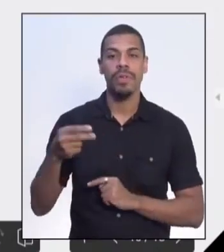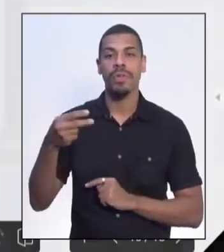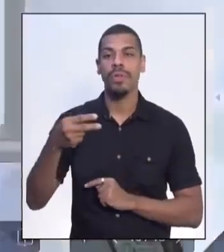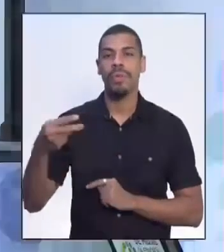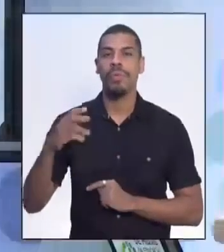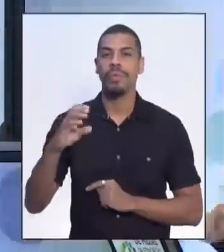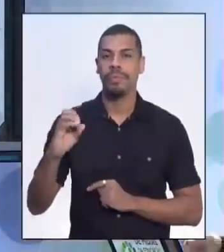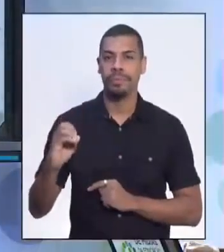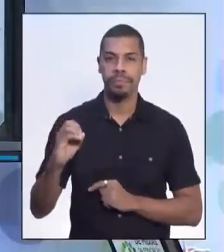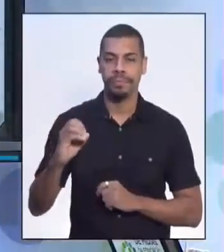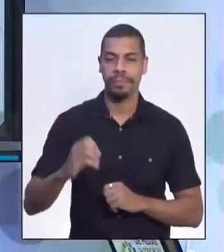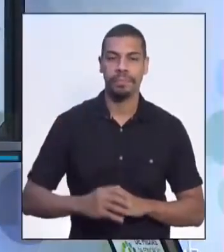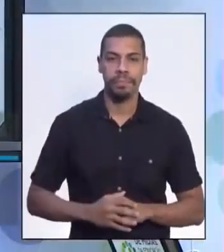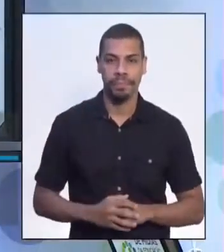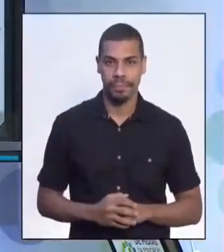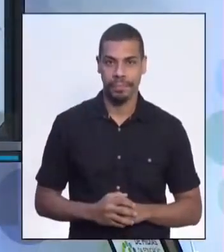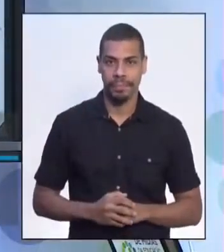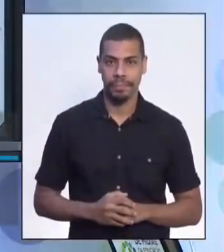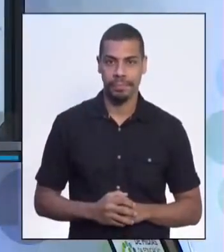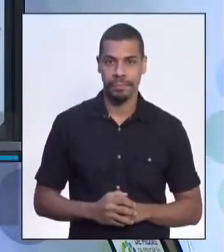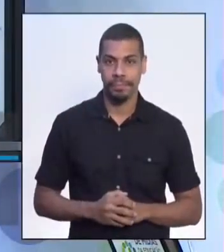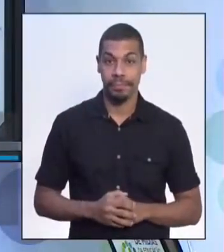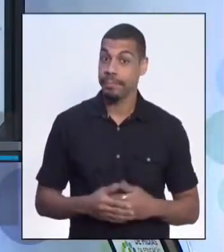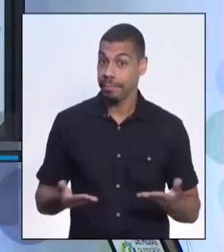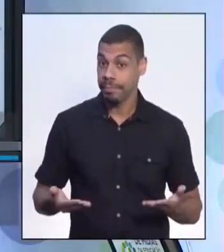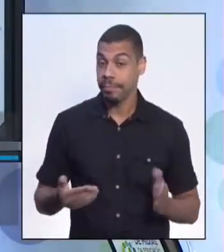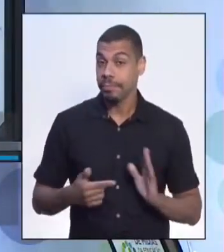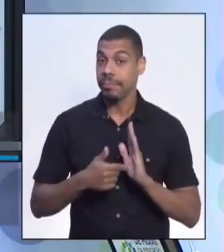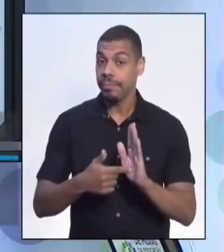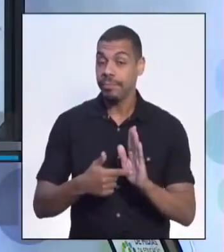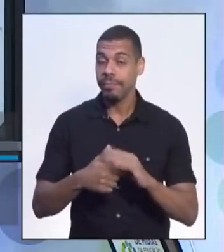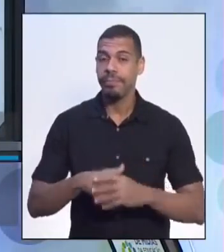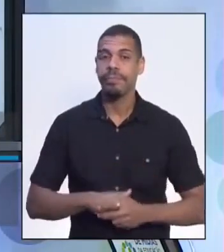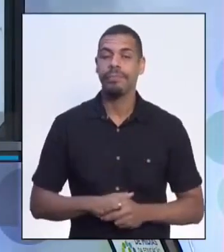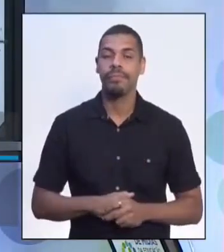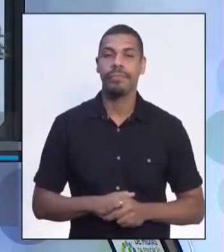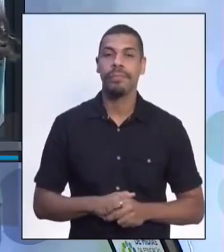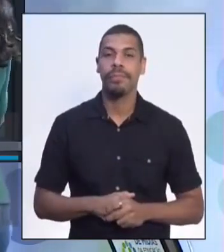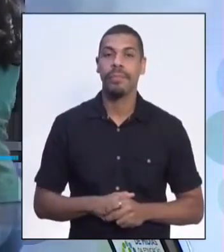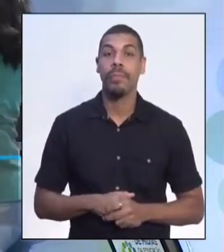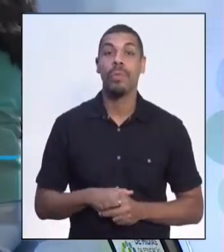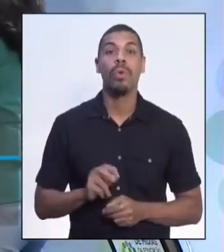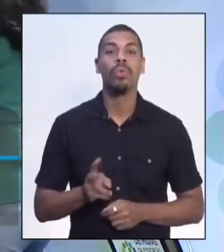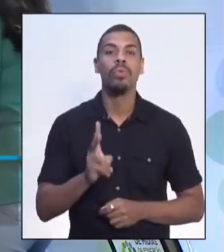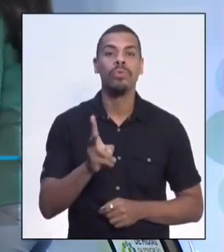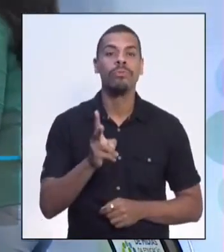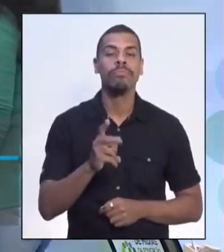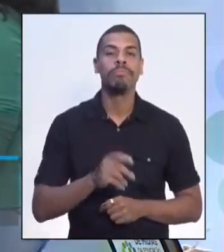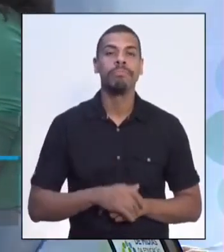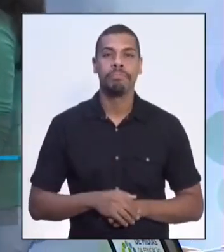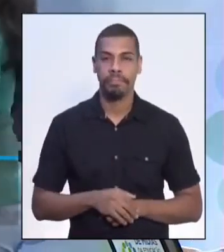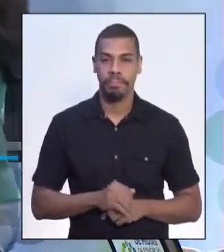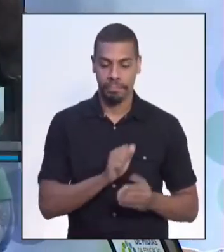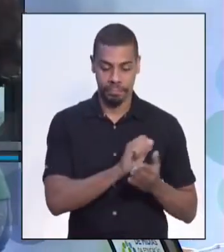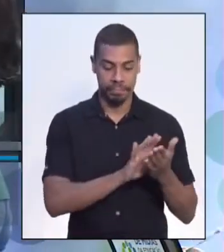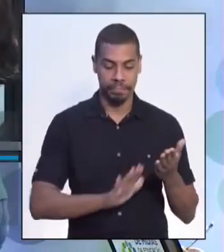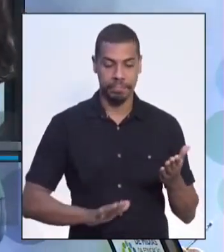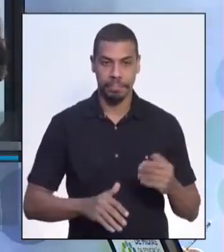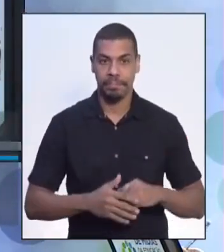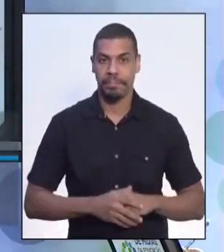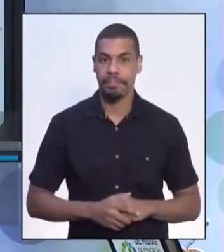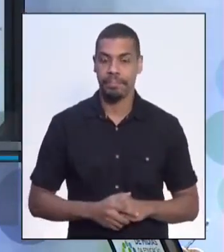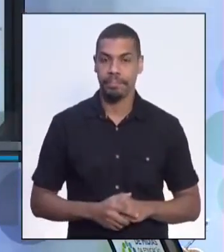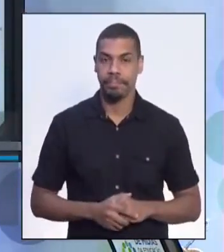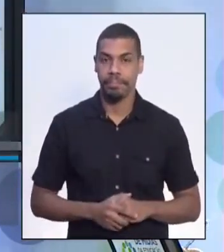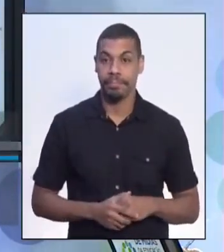x igual a 0. Muito bem. Então, agora, vamos continuar a resolução dessa atividade.